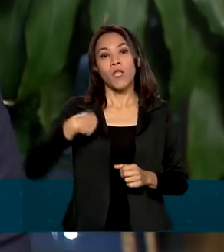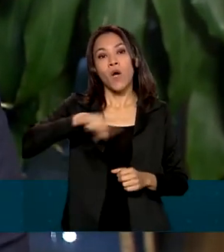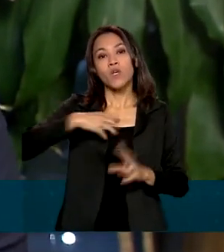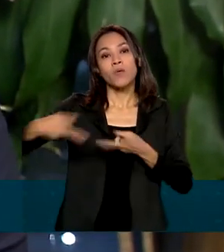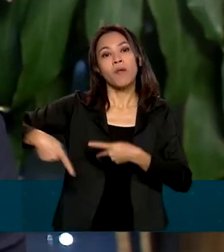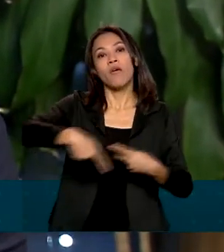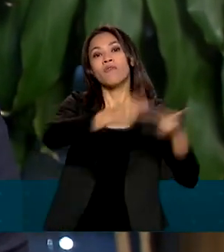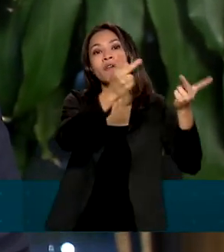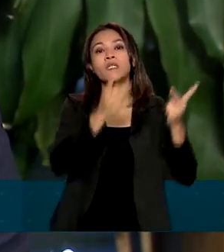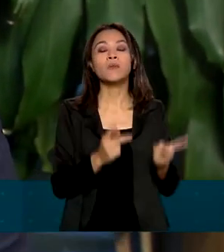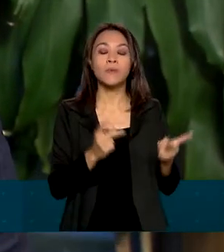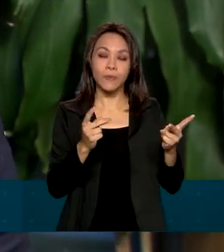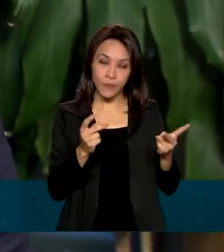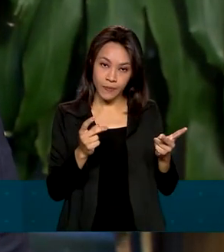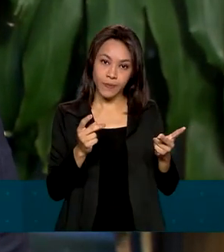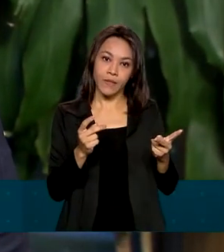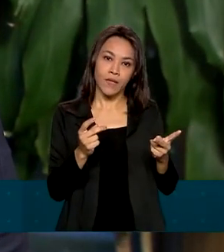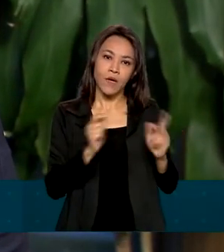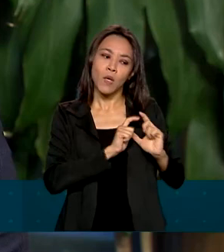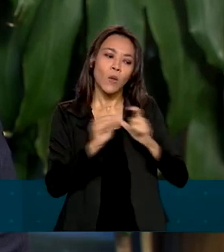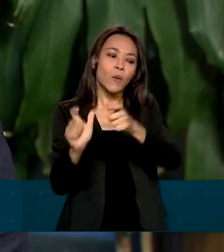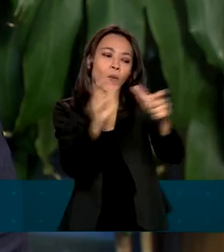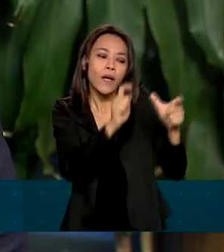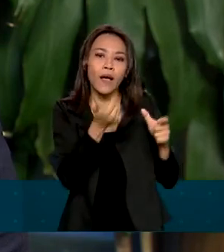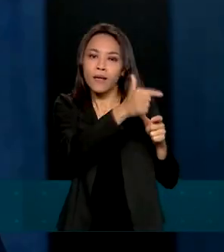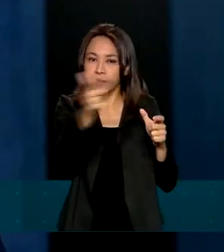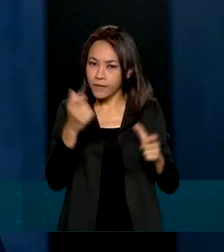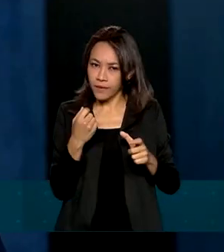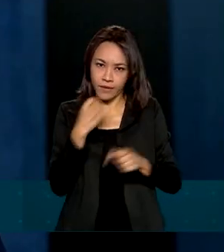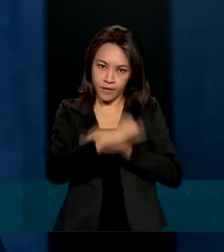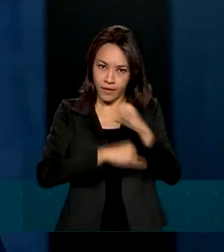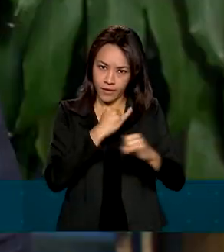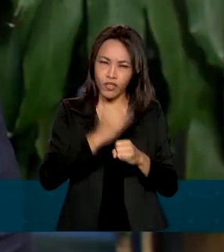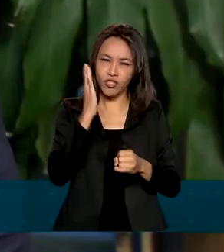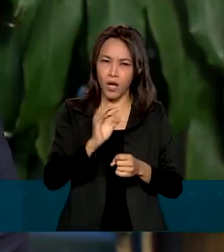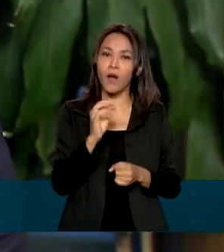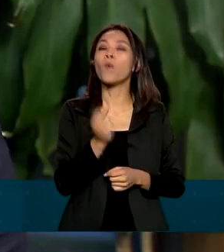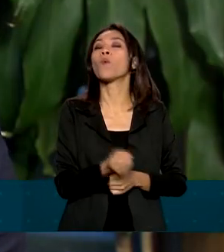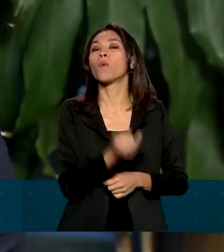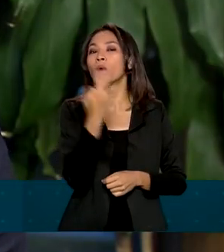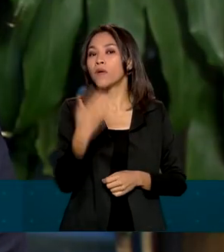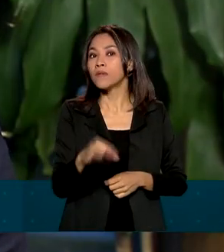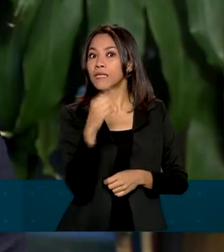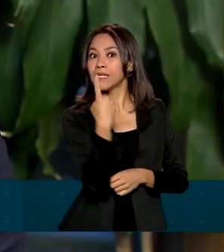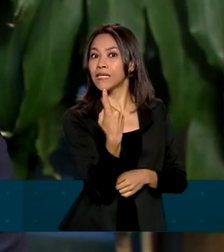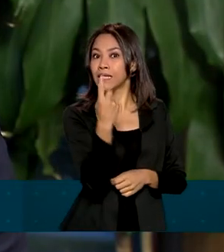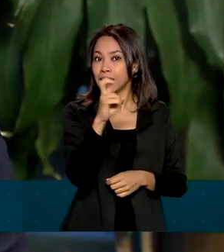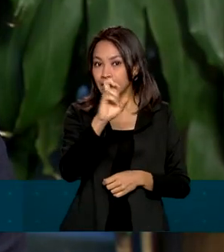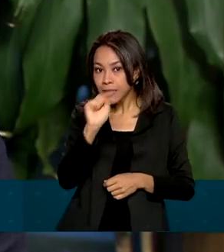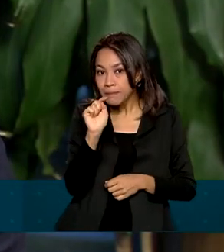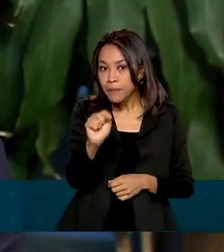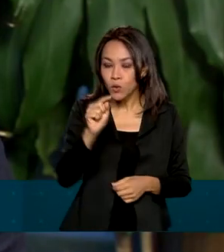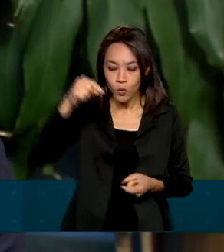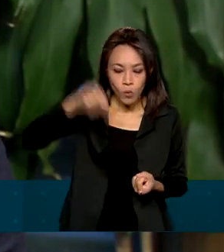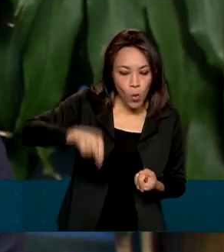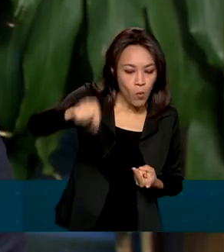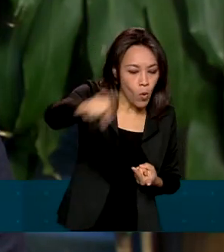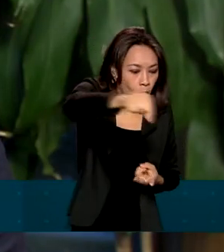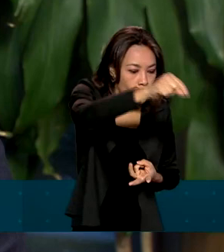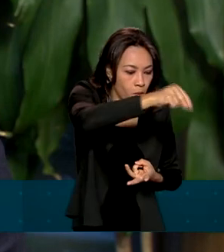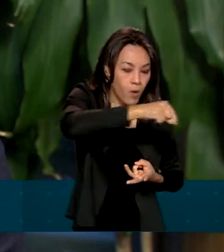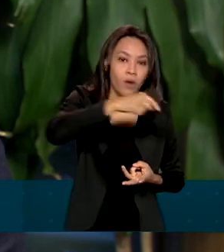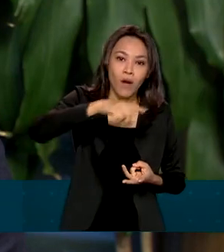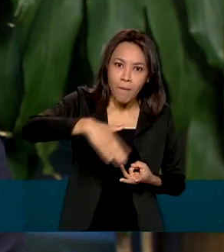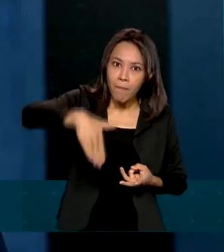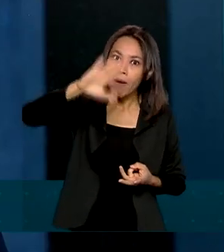lugares que não tem internet a gente já fez isso em 15.000 pontos desde 15.000 pontos mais de 10 mil pontos